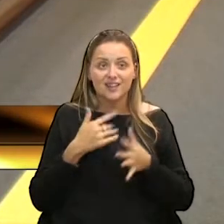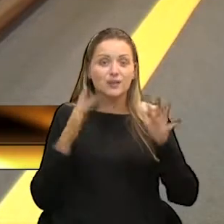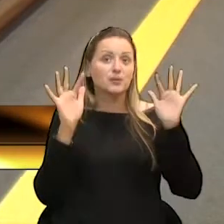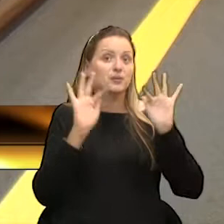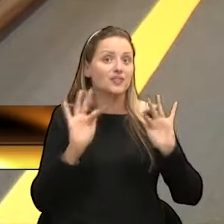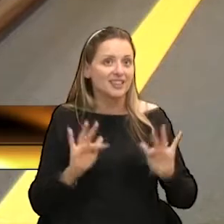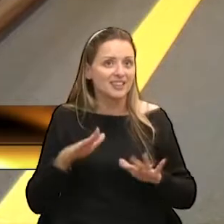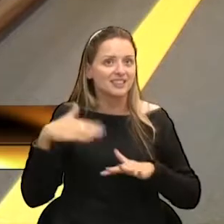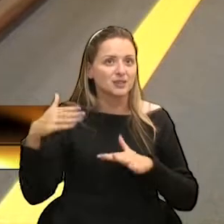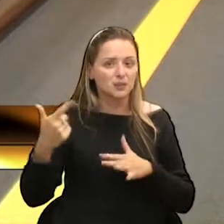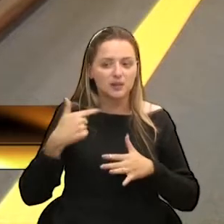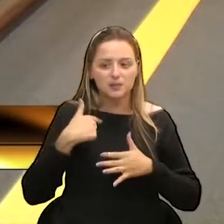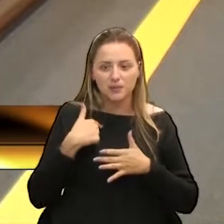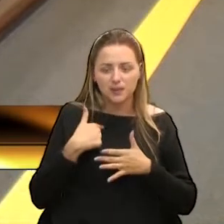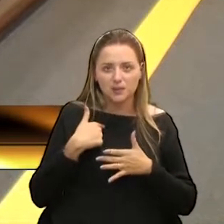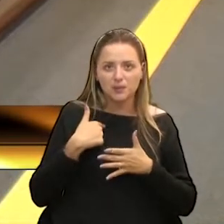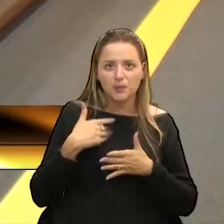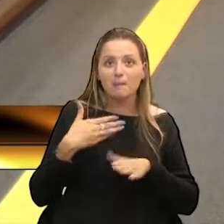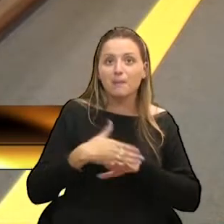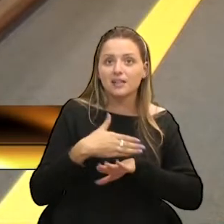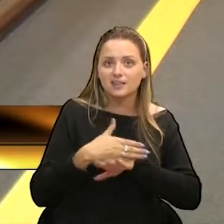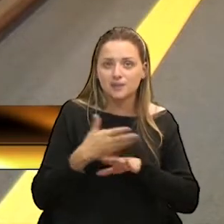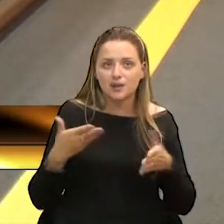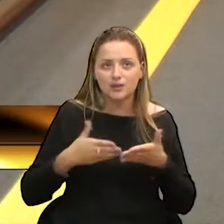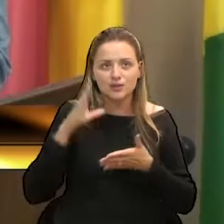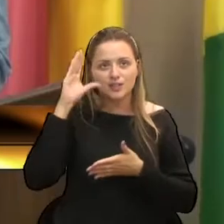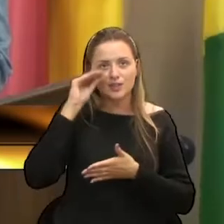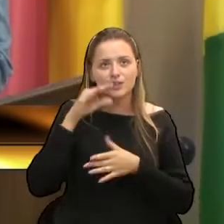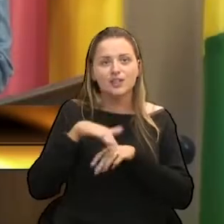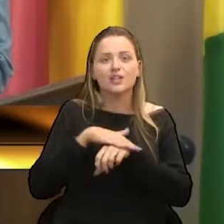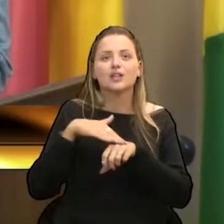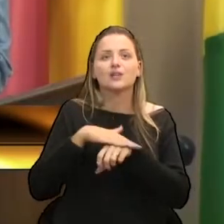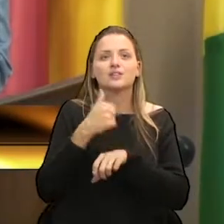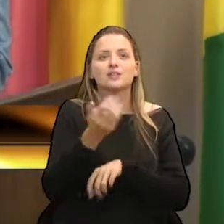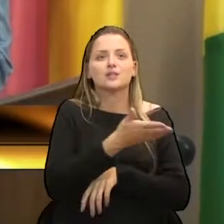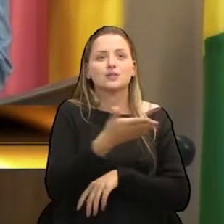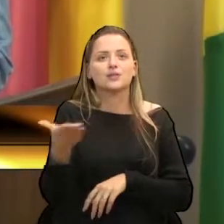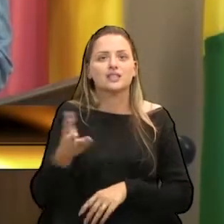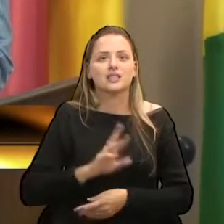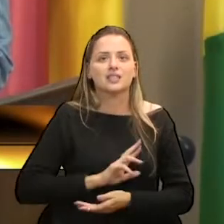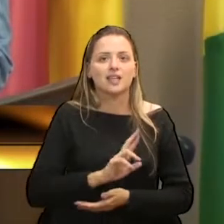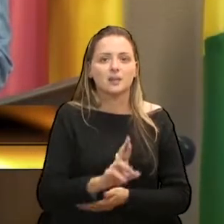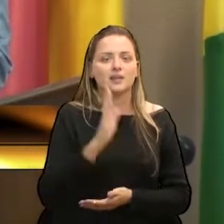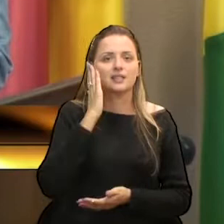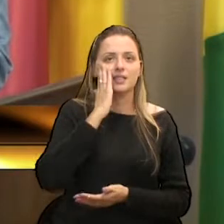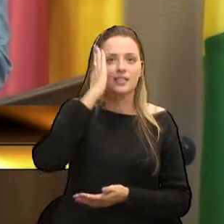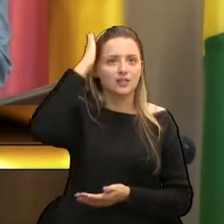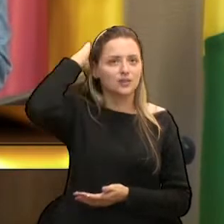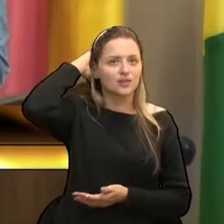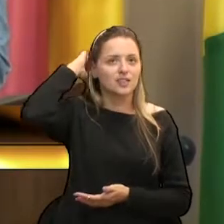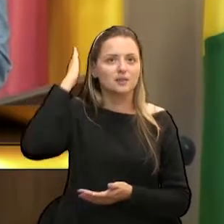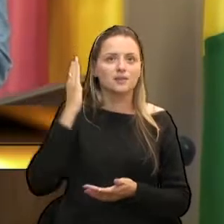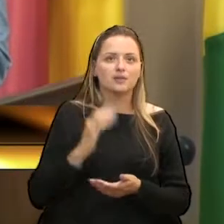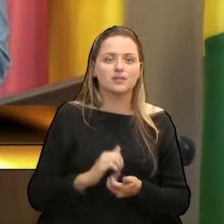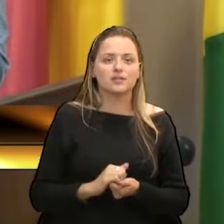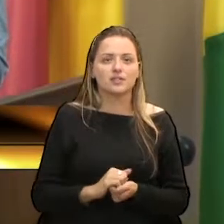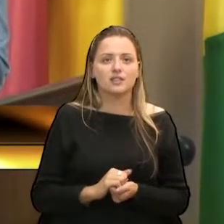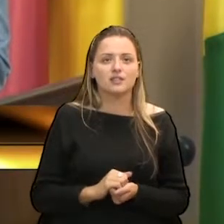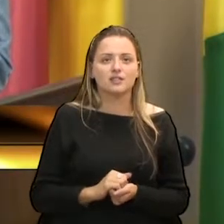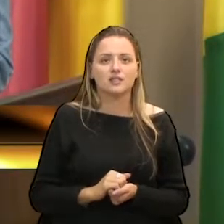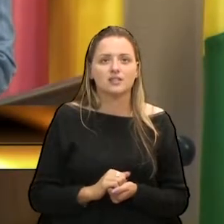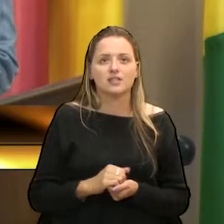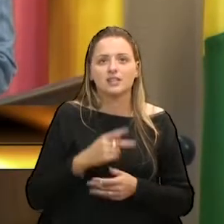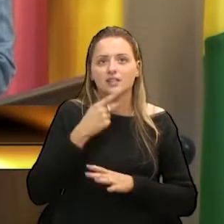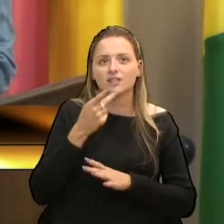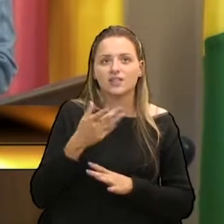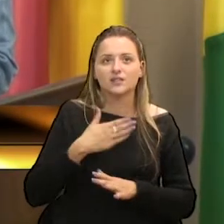quando eu pude estar aqui nessa noite conversando com vocês, representando o prefeito. Dizer que a minha